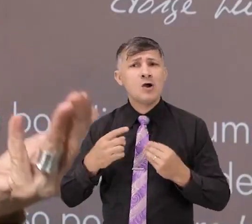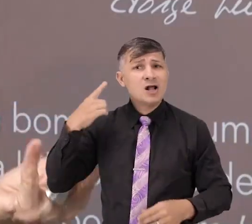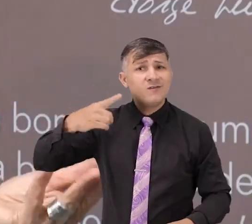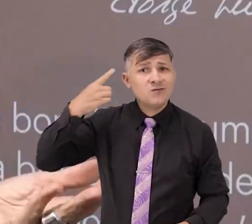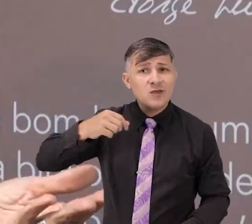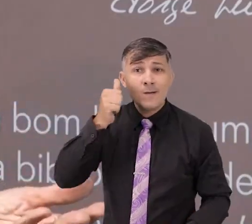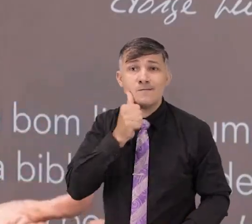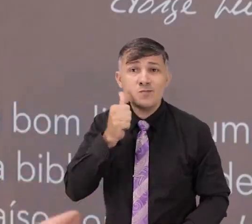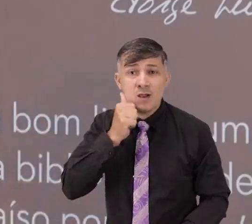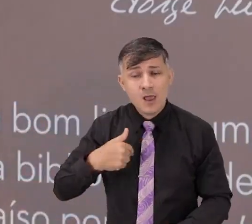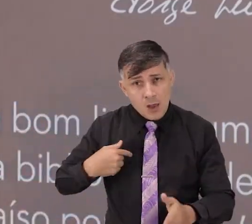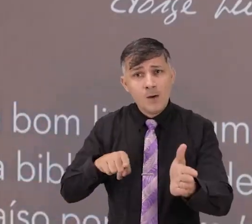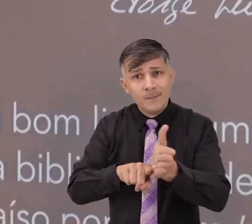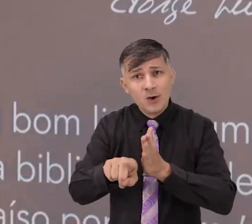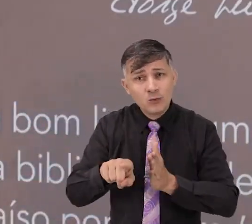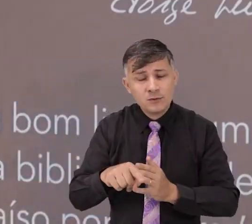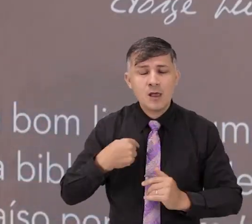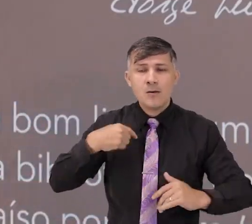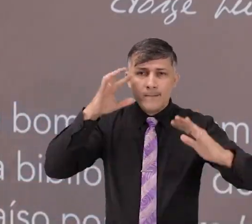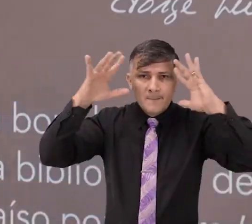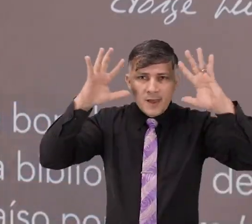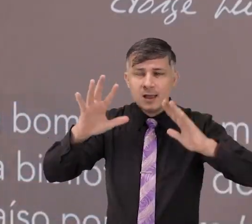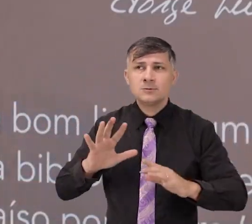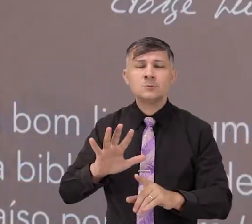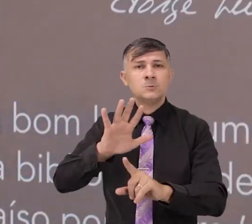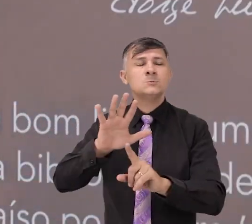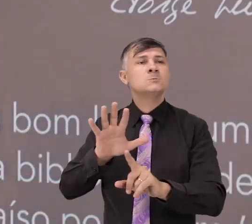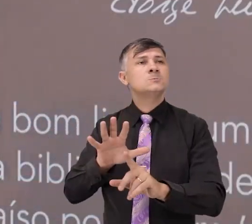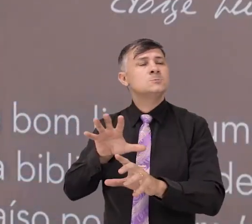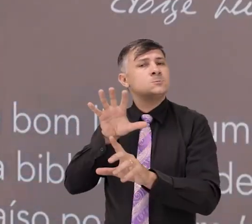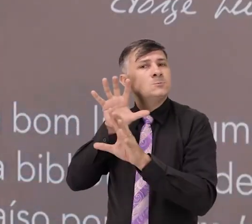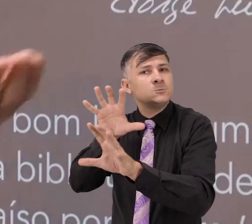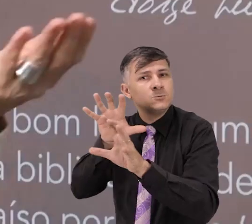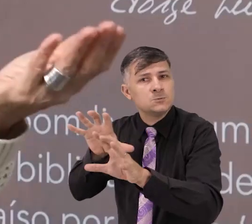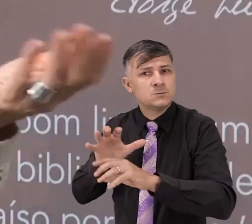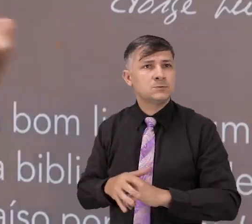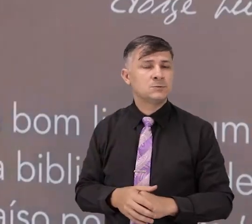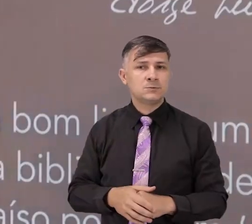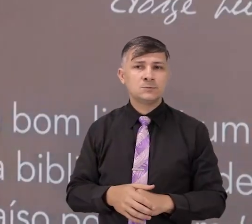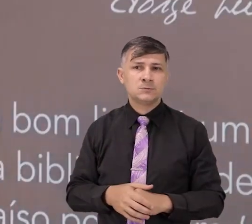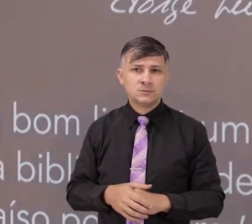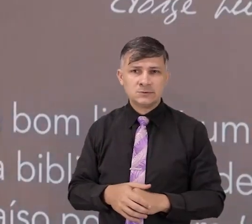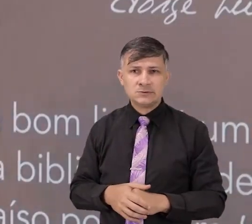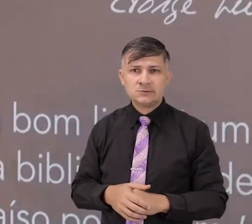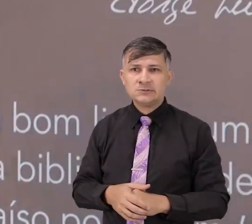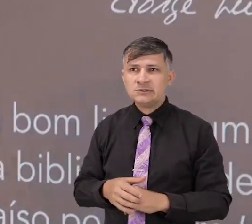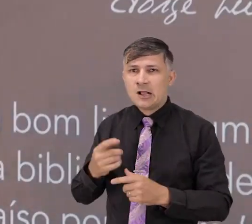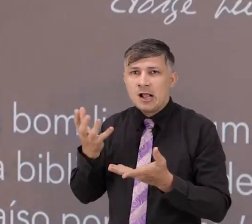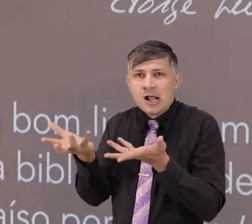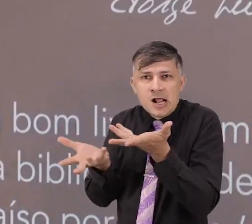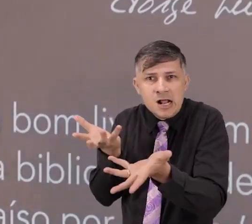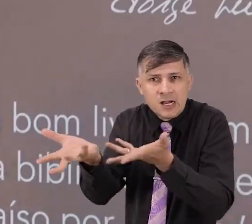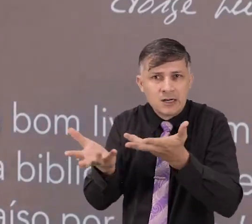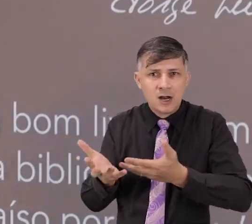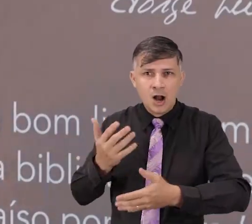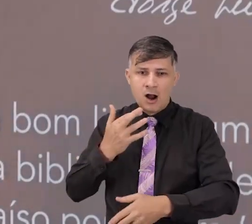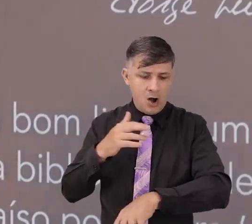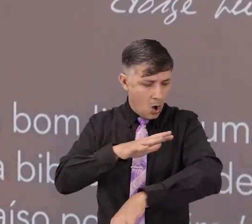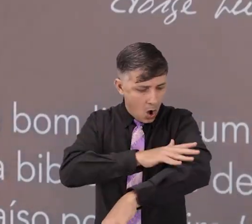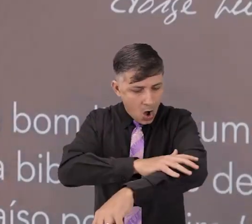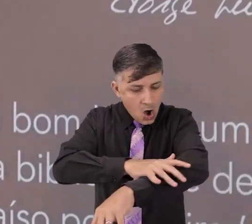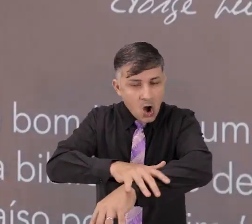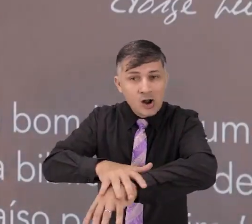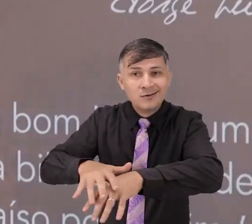nas exclusões pela cor da pele, eu penso nas exclusões pelas deficiências físicas, as